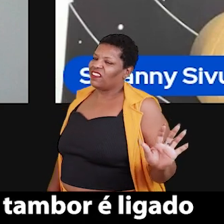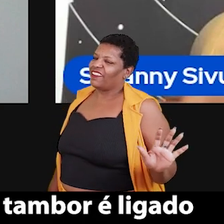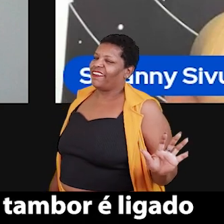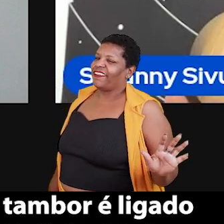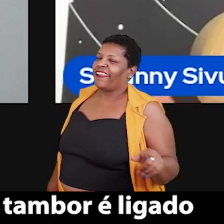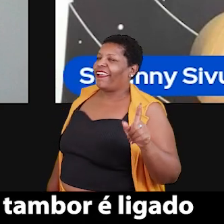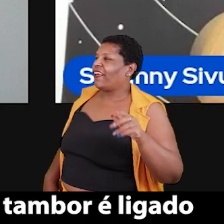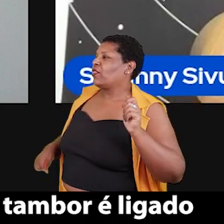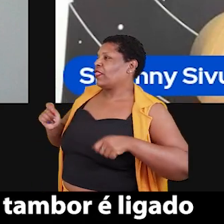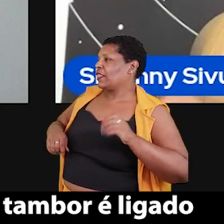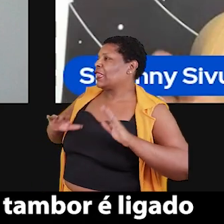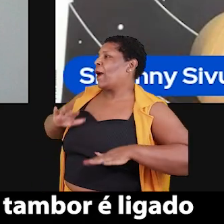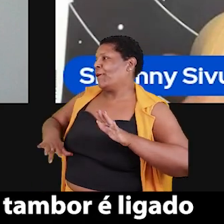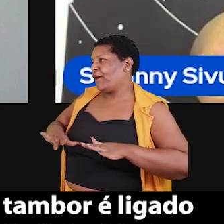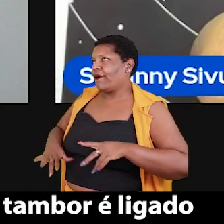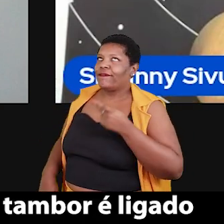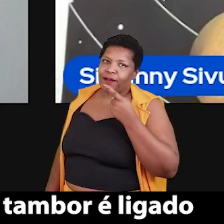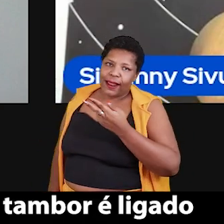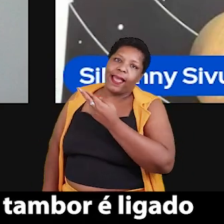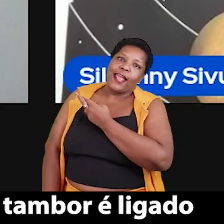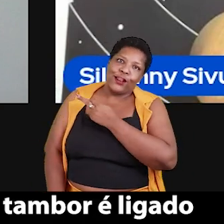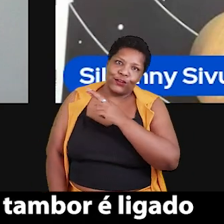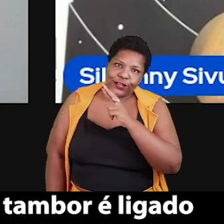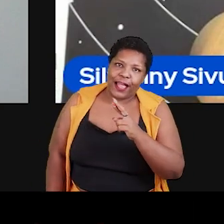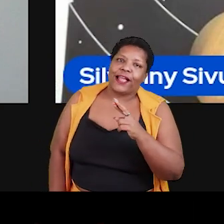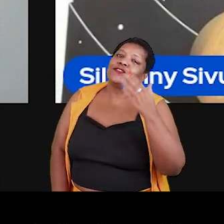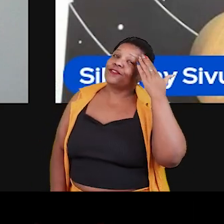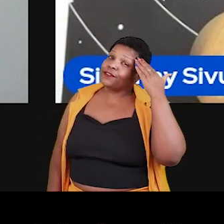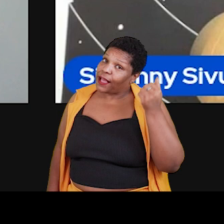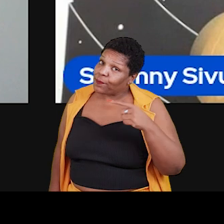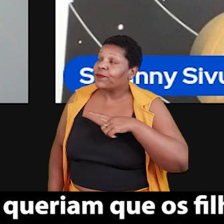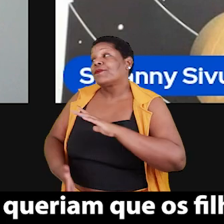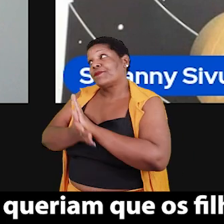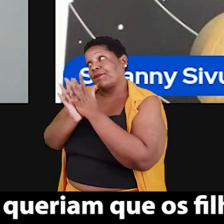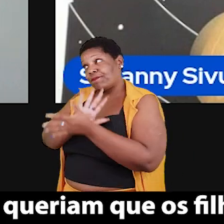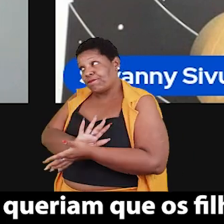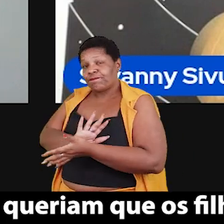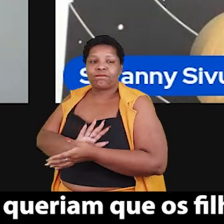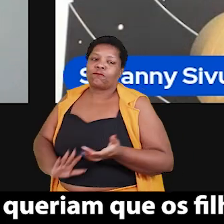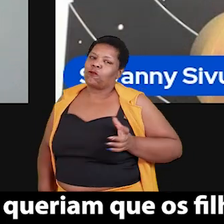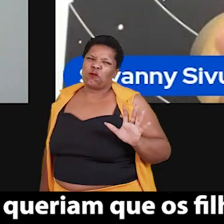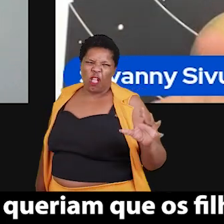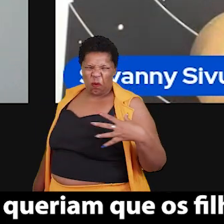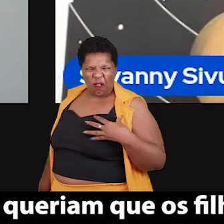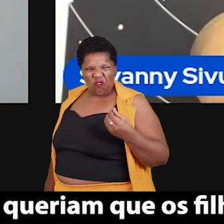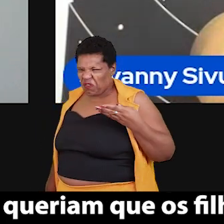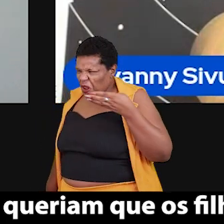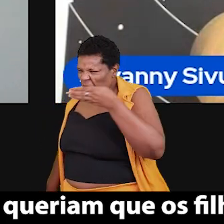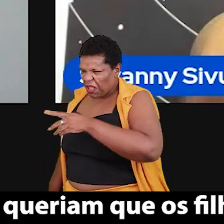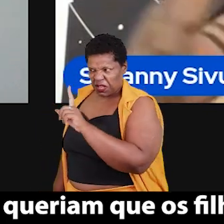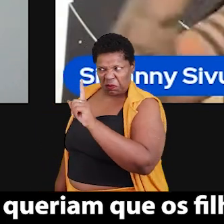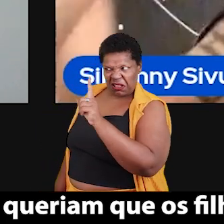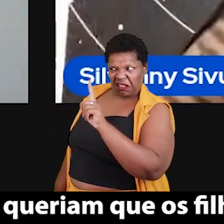Porque o tambor é ligado ao quê? Religiosidade. A gente sabe muito bem disso. Então, eles não queriam que os filhos participassem